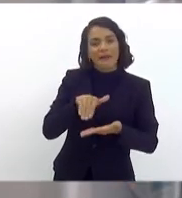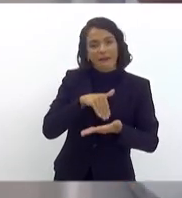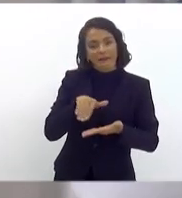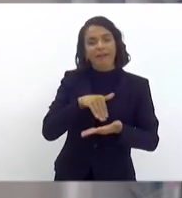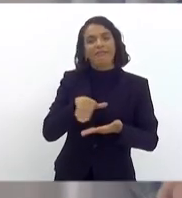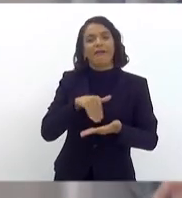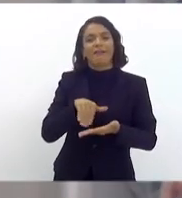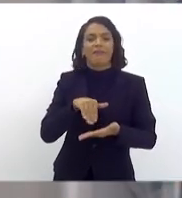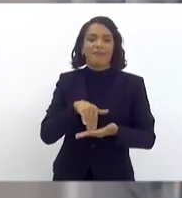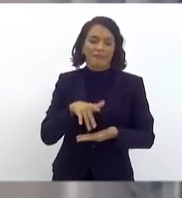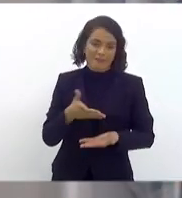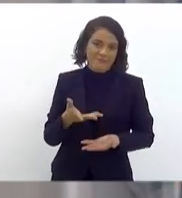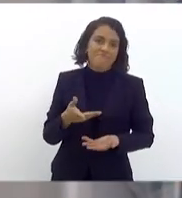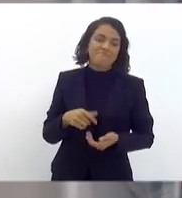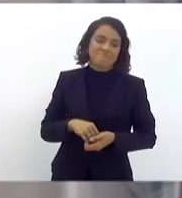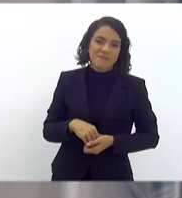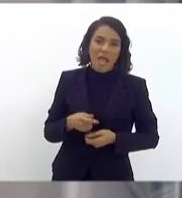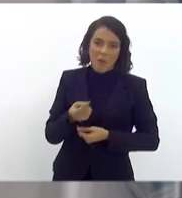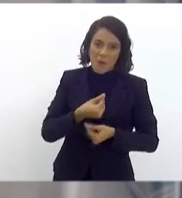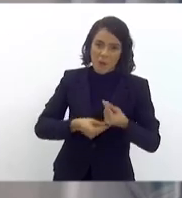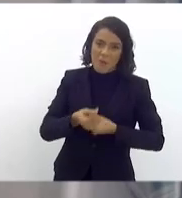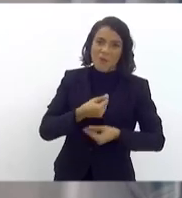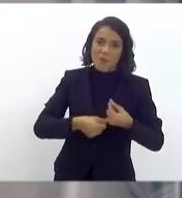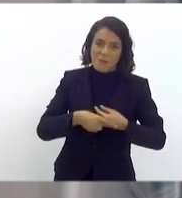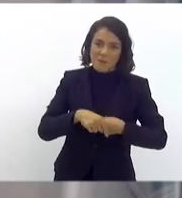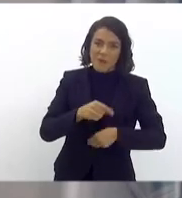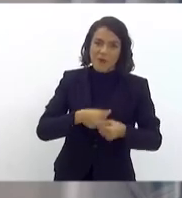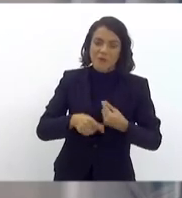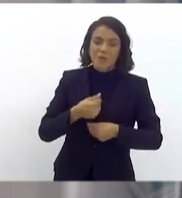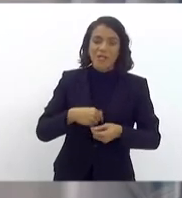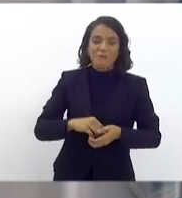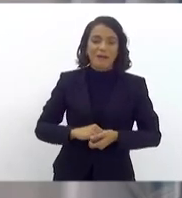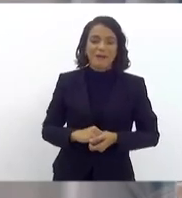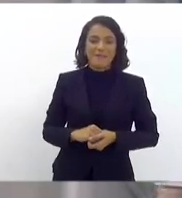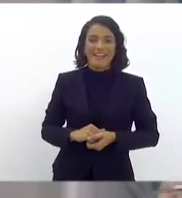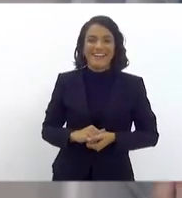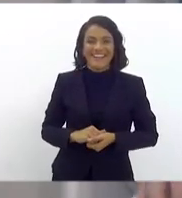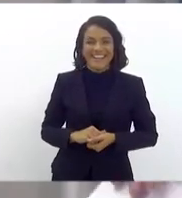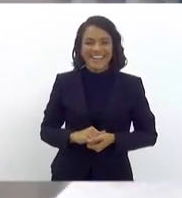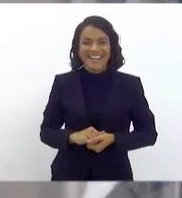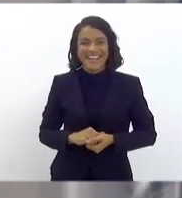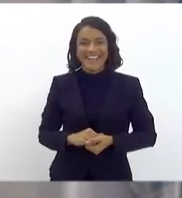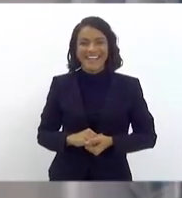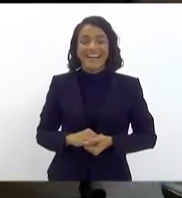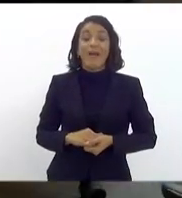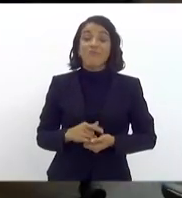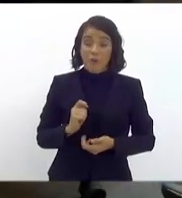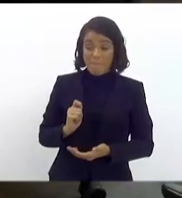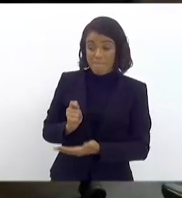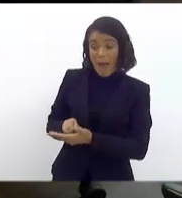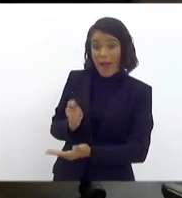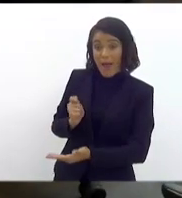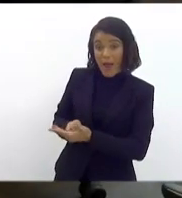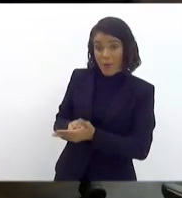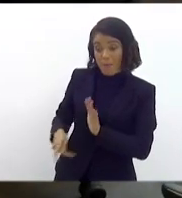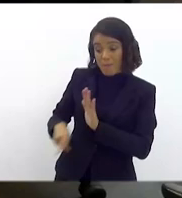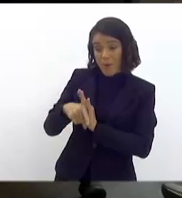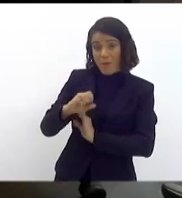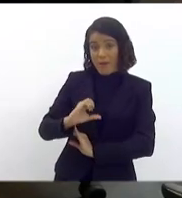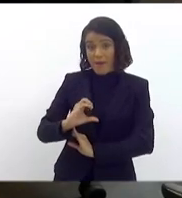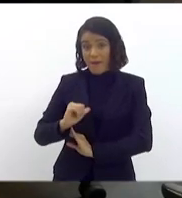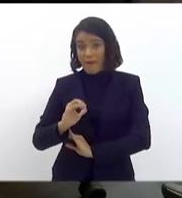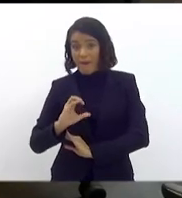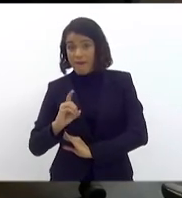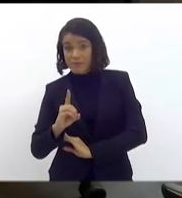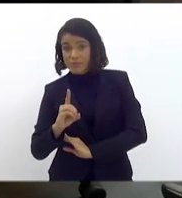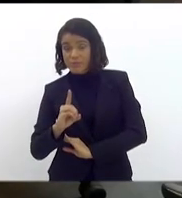do ECAD. Em milhares de reais foram arrecadados pelo ECAD, aliás, foram pagos pelo ECAD,